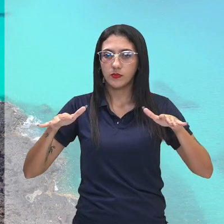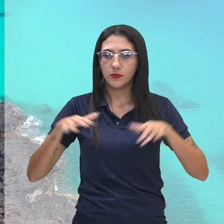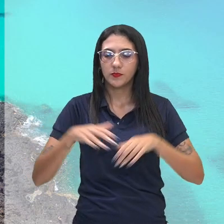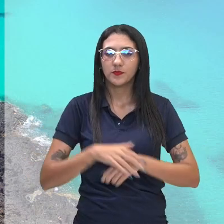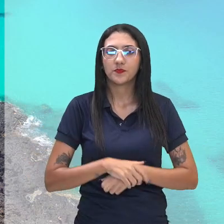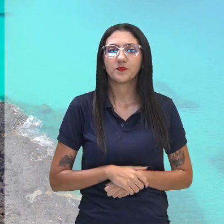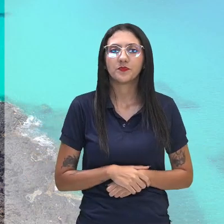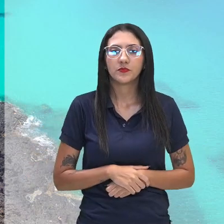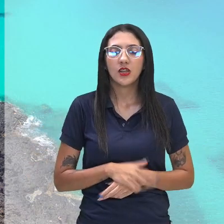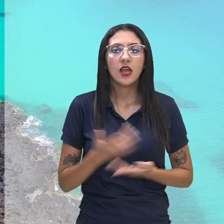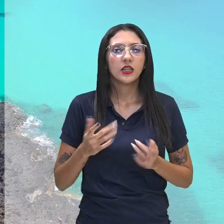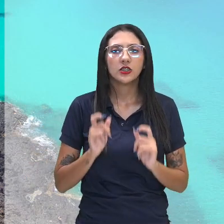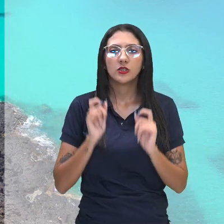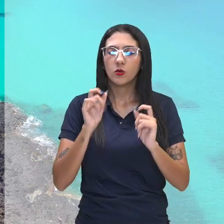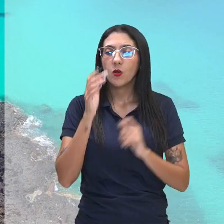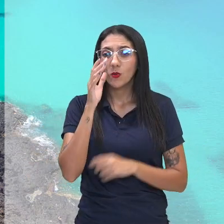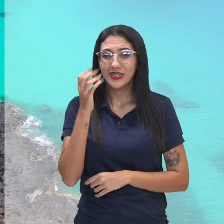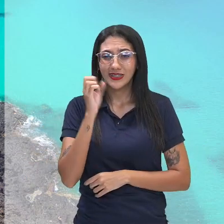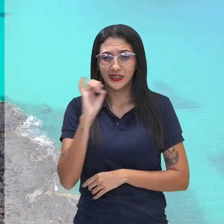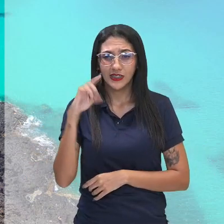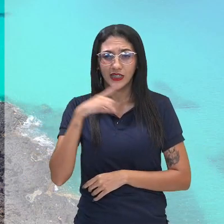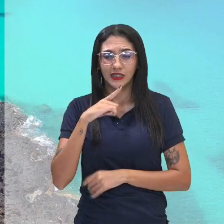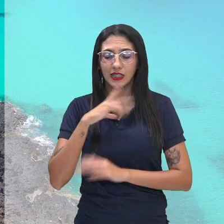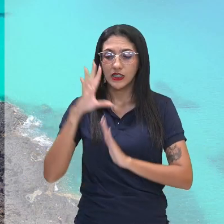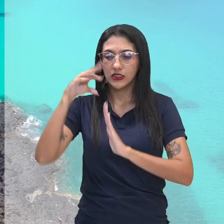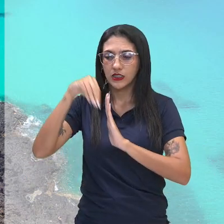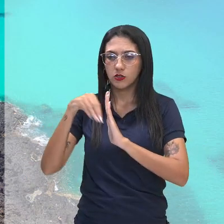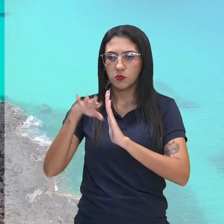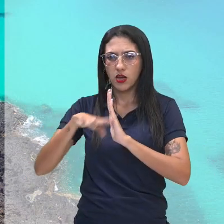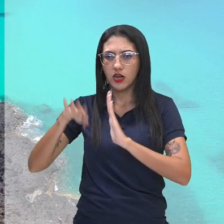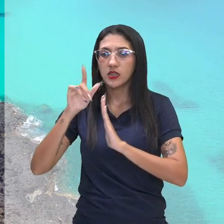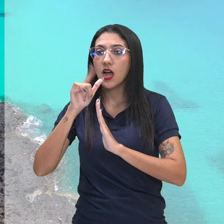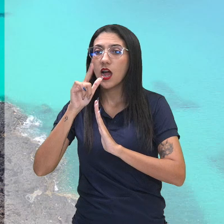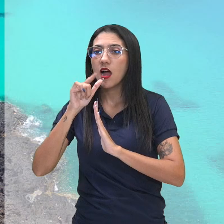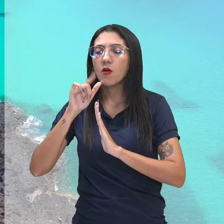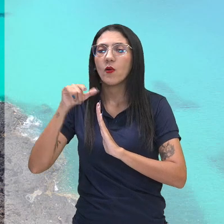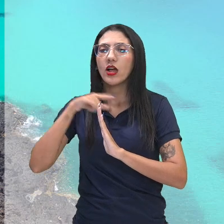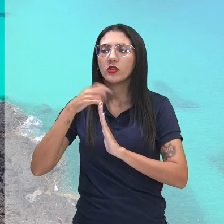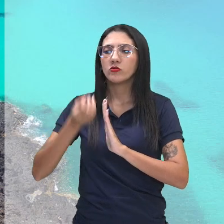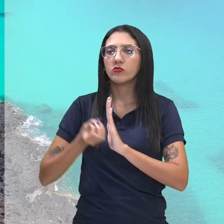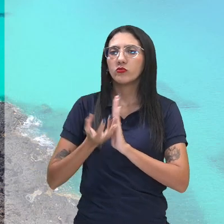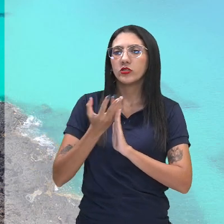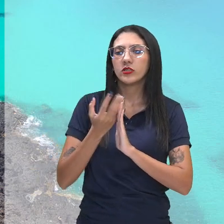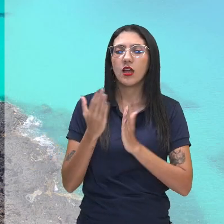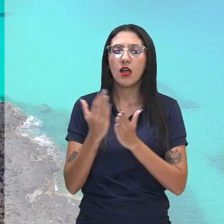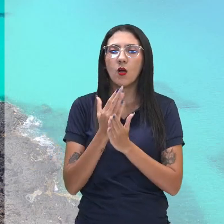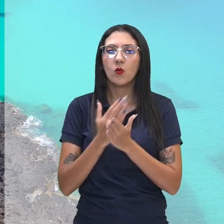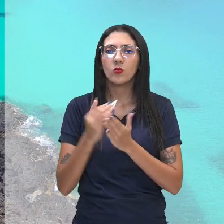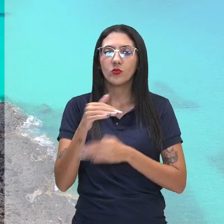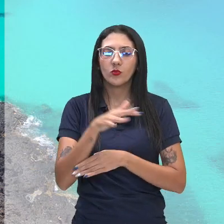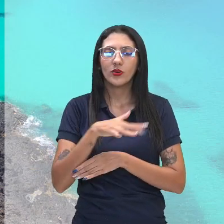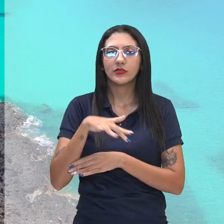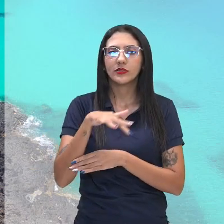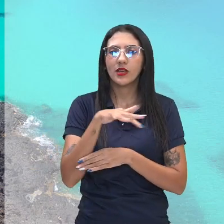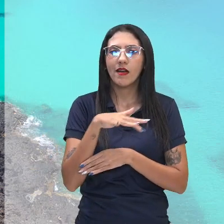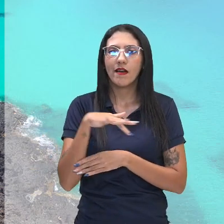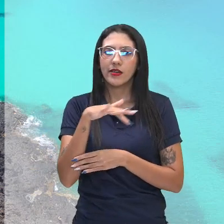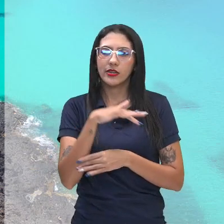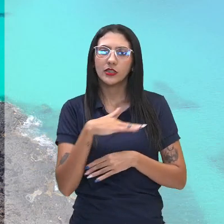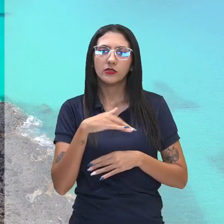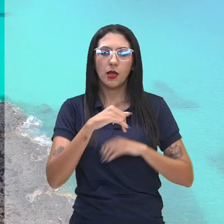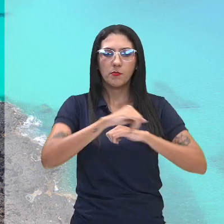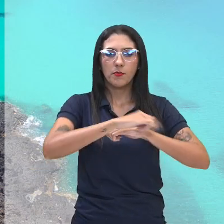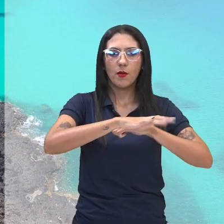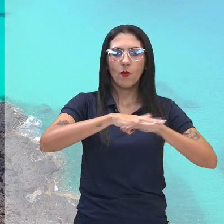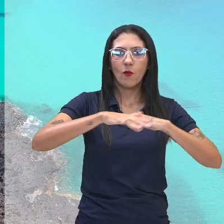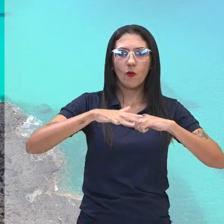E aí o que vai acontecer? Se ele está numa região oceânica, ele vai formar algumas ilhas no litoral, né? E Fernando de